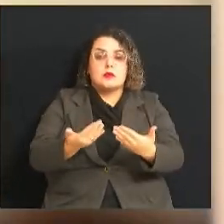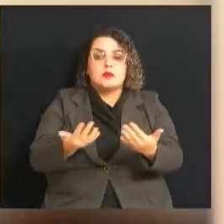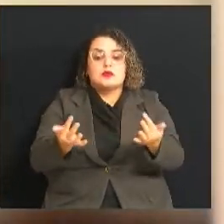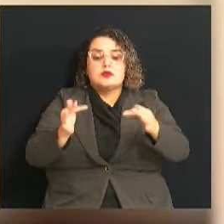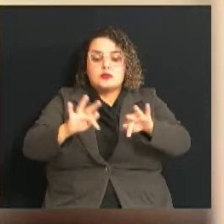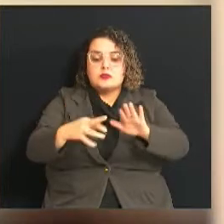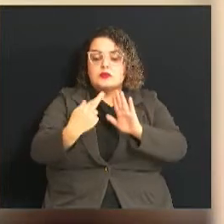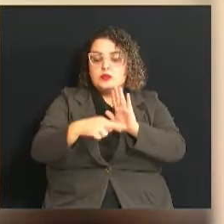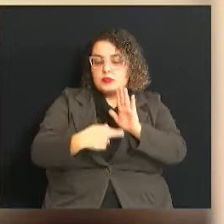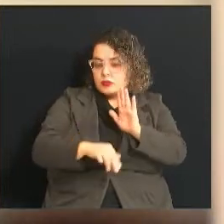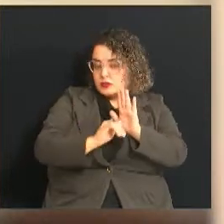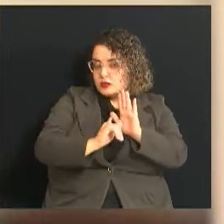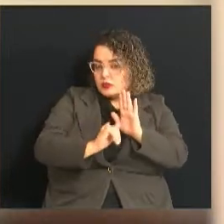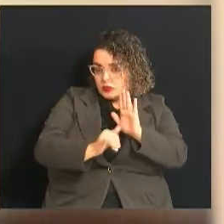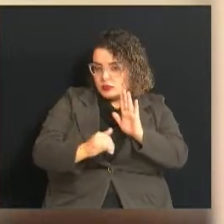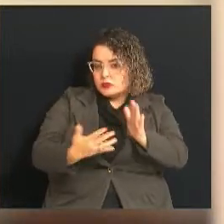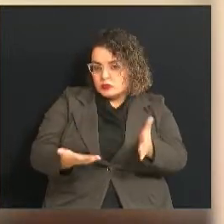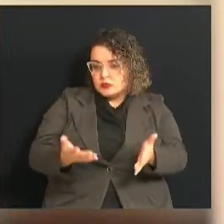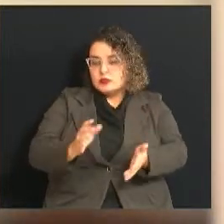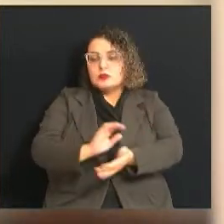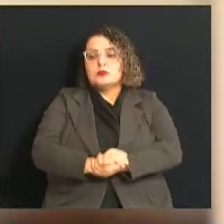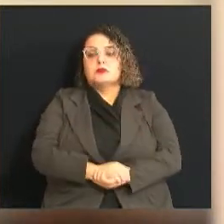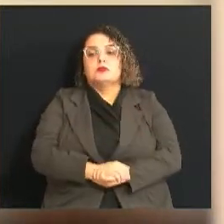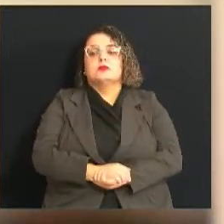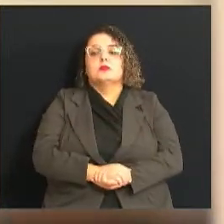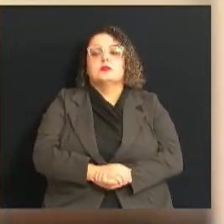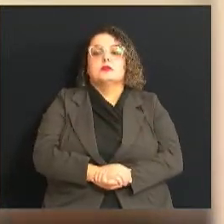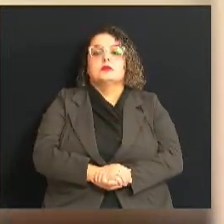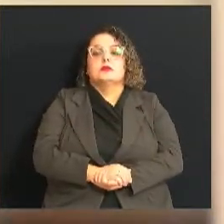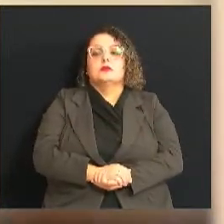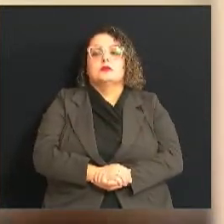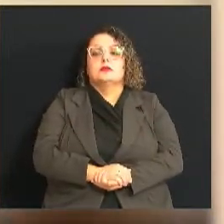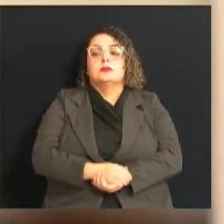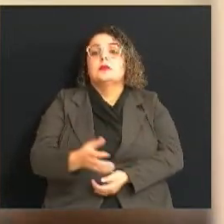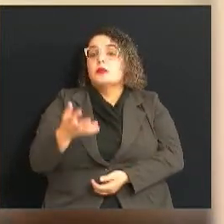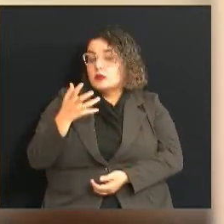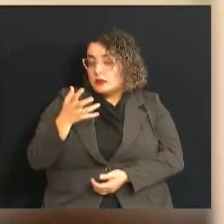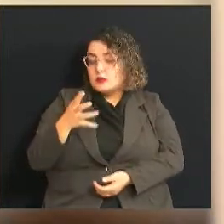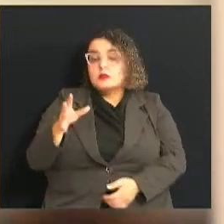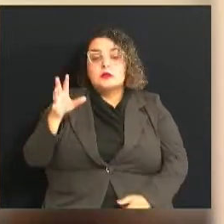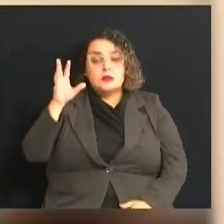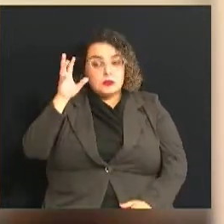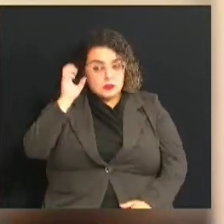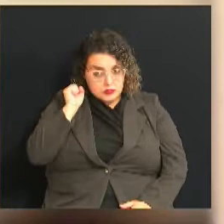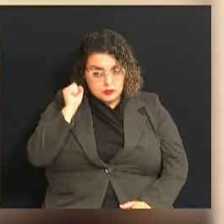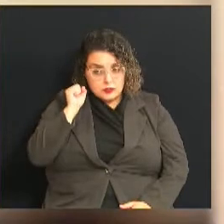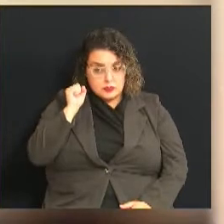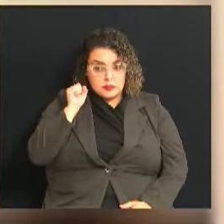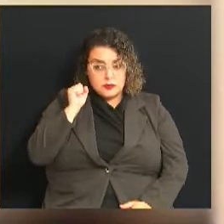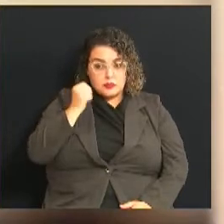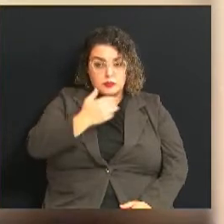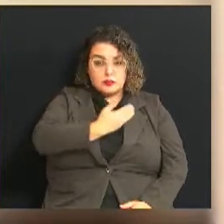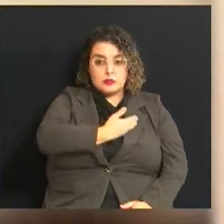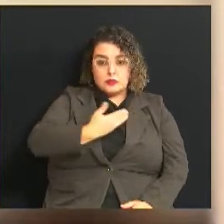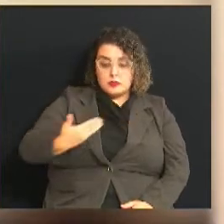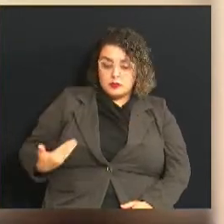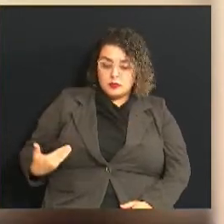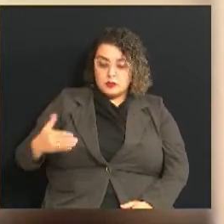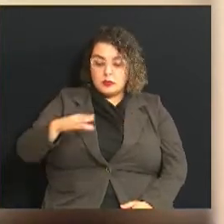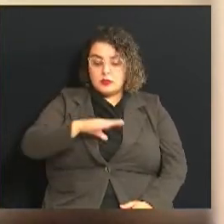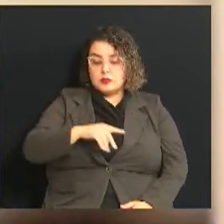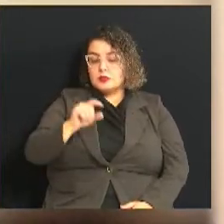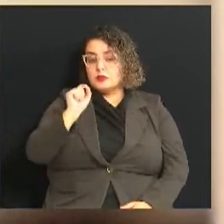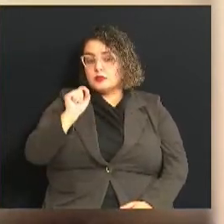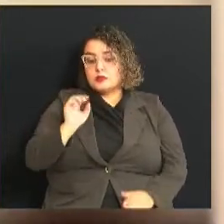finalização, né, do nosso relatório, mas ainda queremos ouvir o governo municipal no que diz respeito